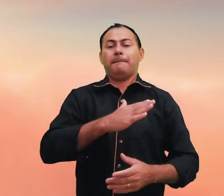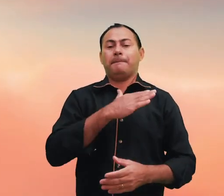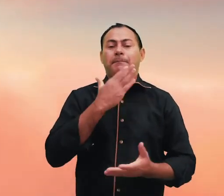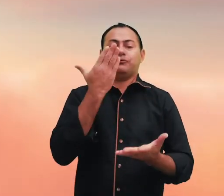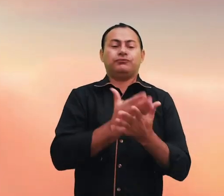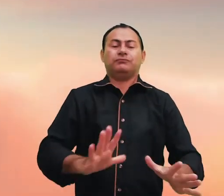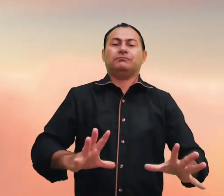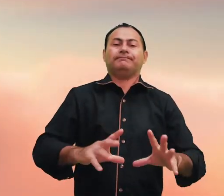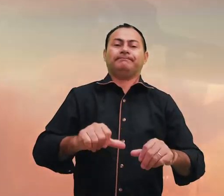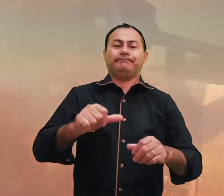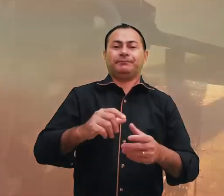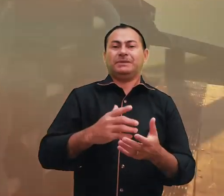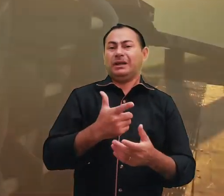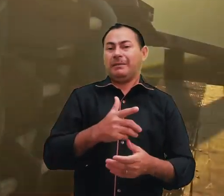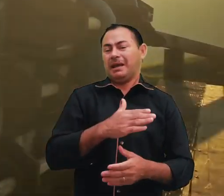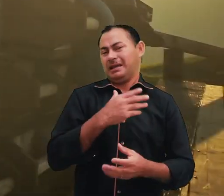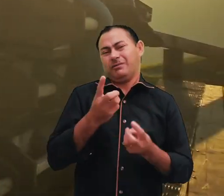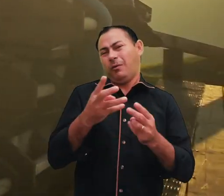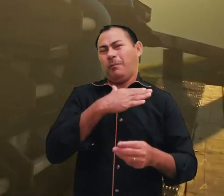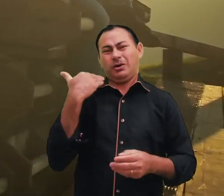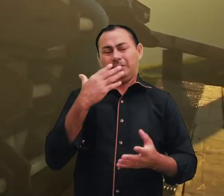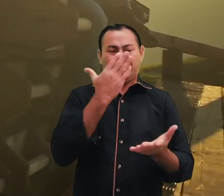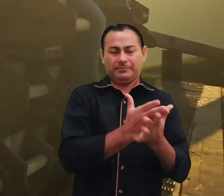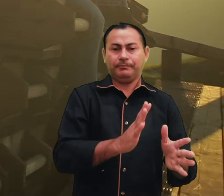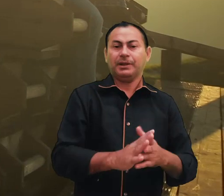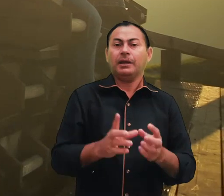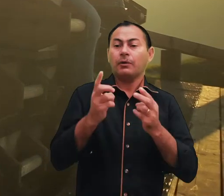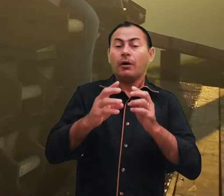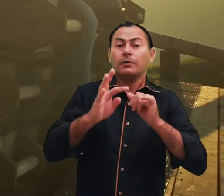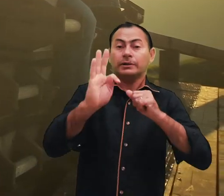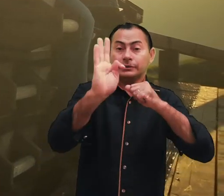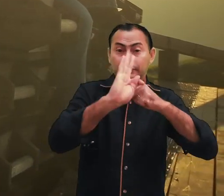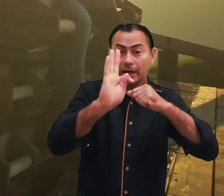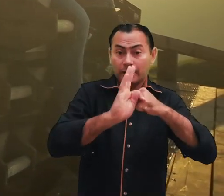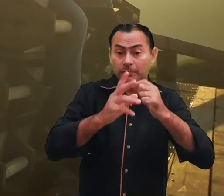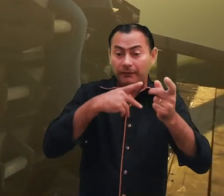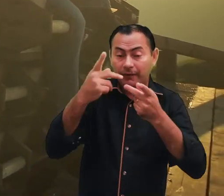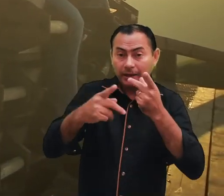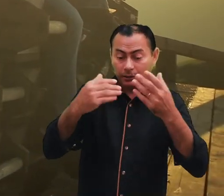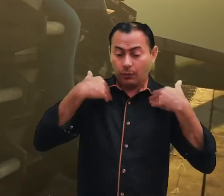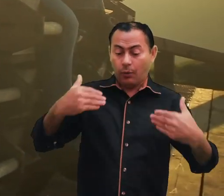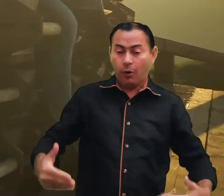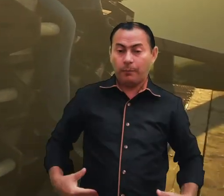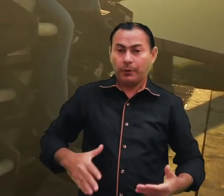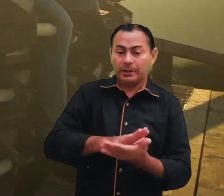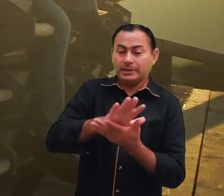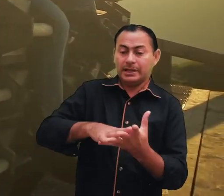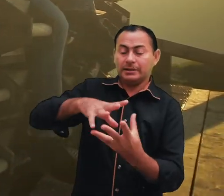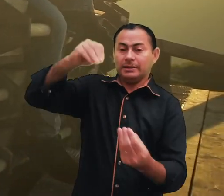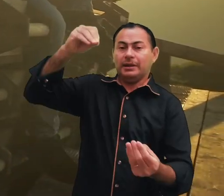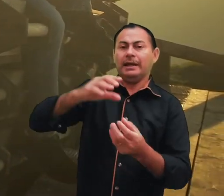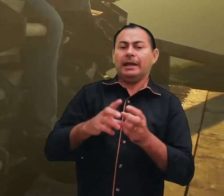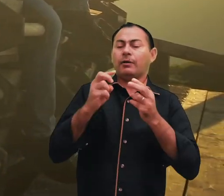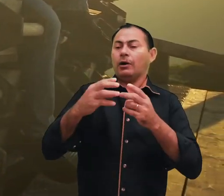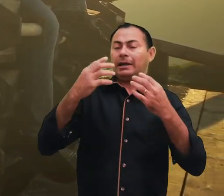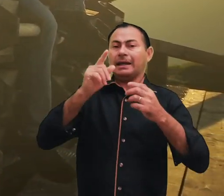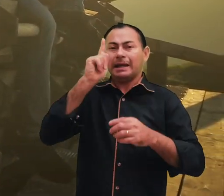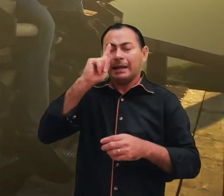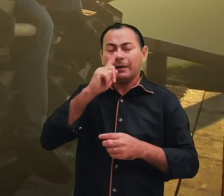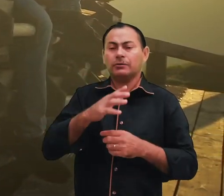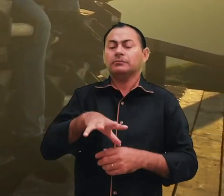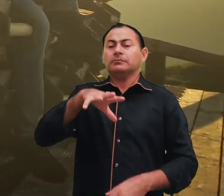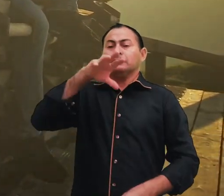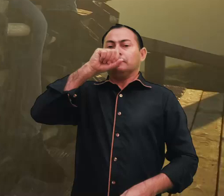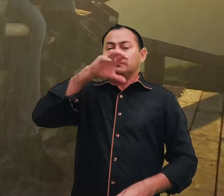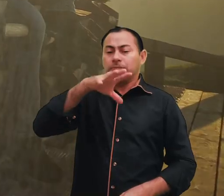morta. De acordo com Tiago, um corpo sem espírito, que em grego é a mesma palavra que respiração, está morto.